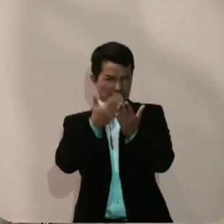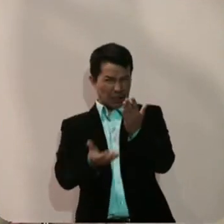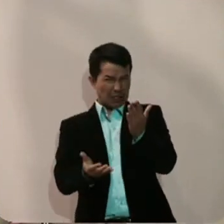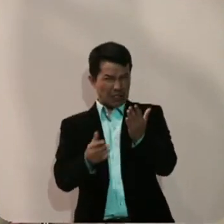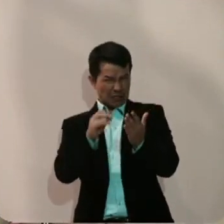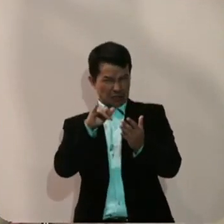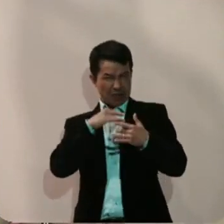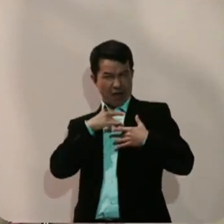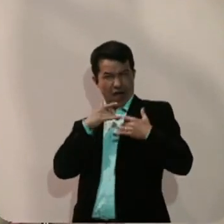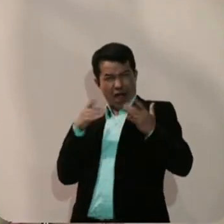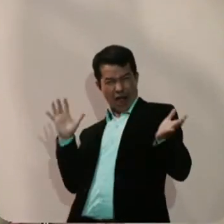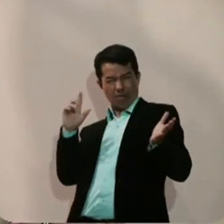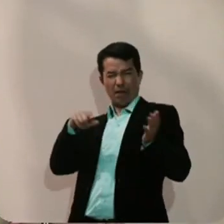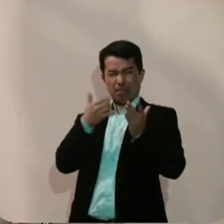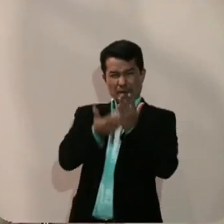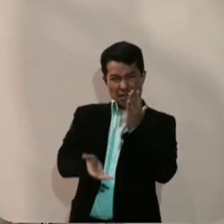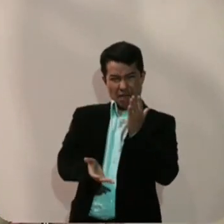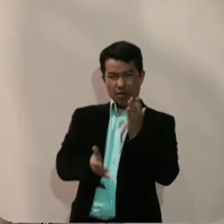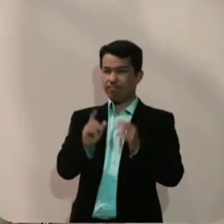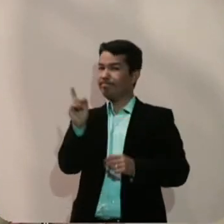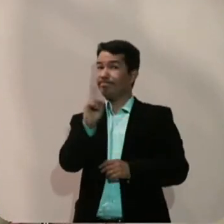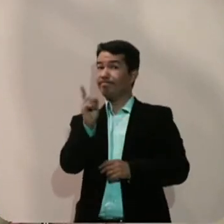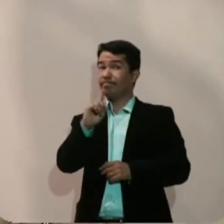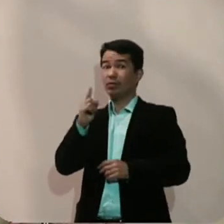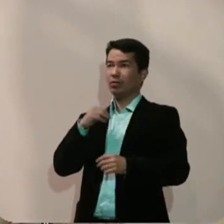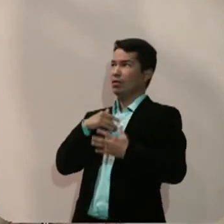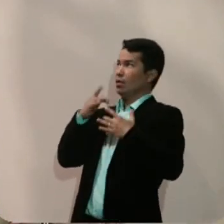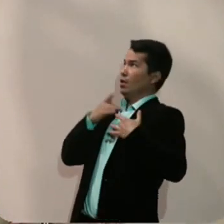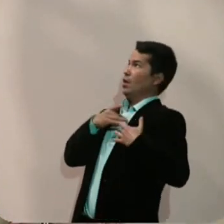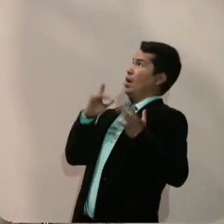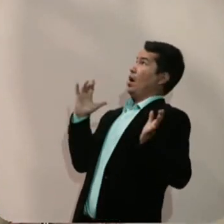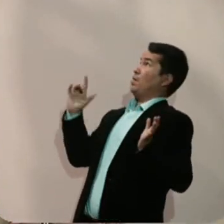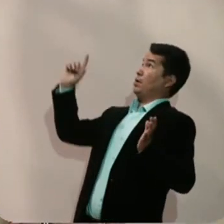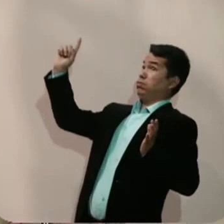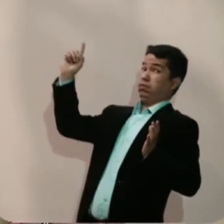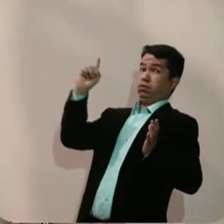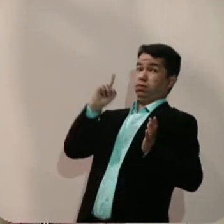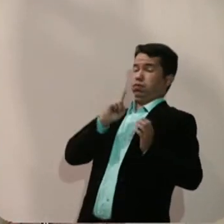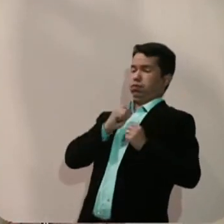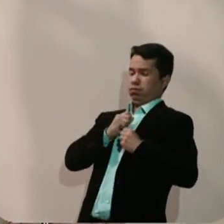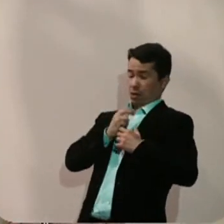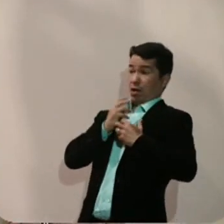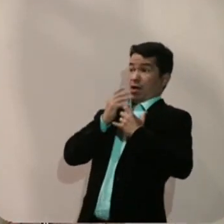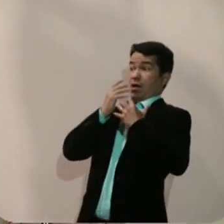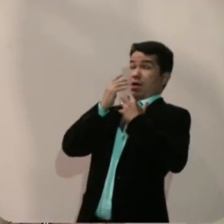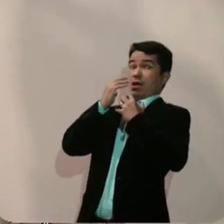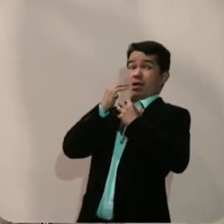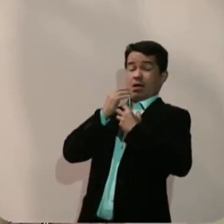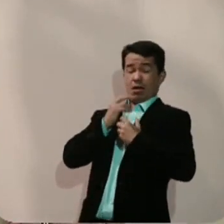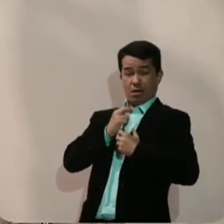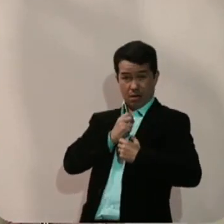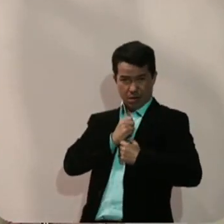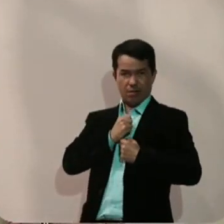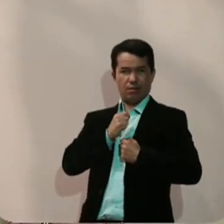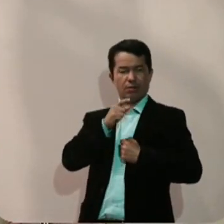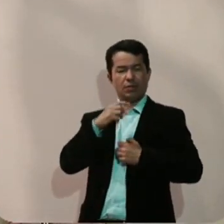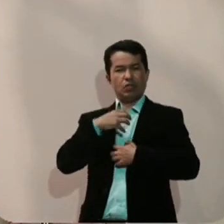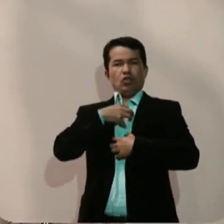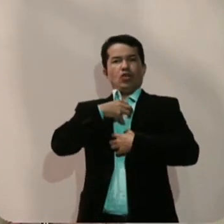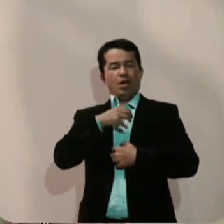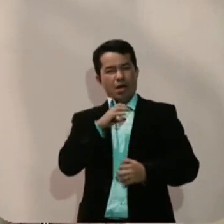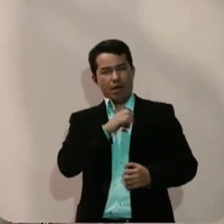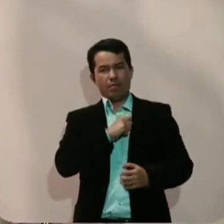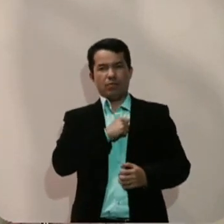é ganhar. Porque na palavra de Deus, Jesus nos ensinou